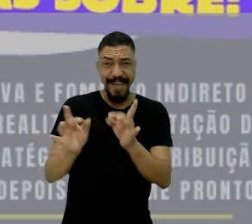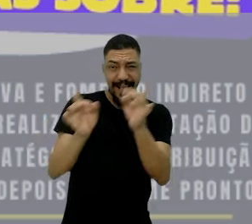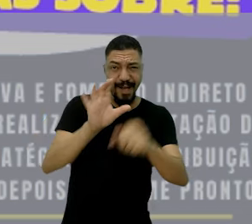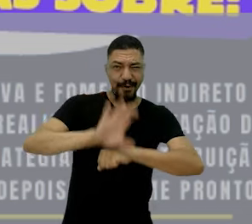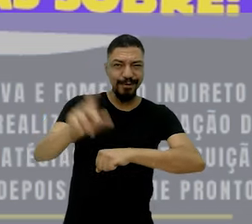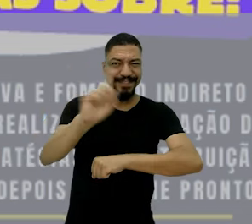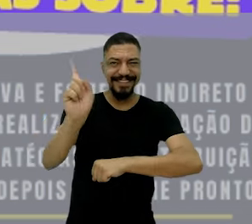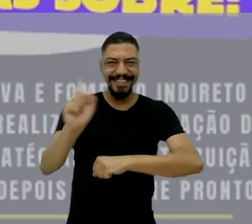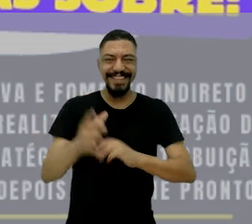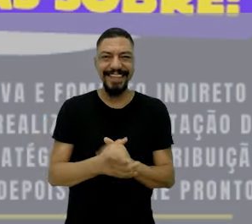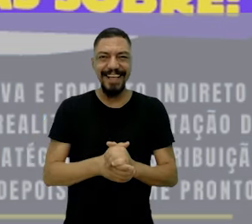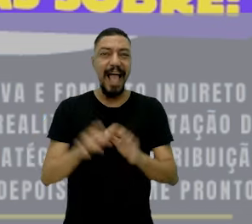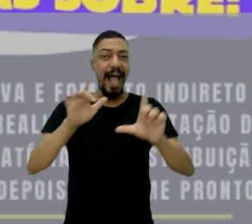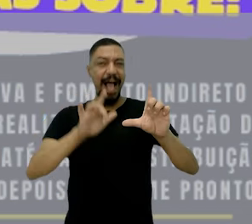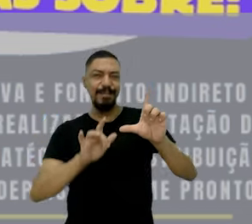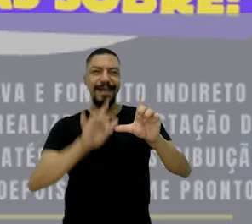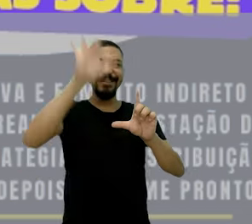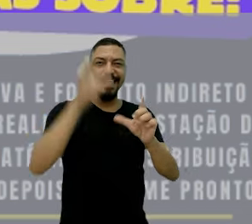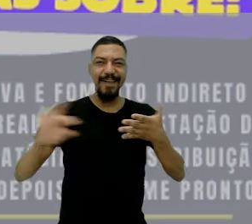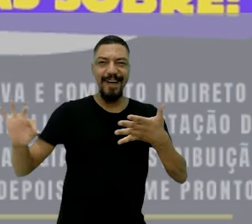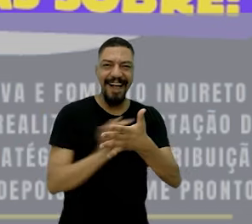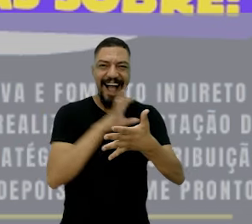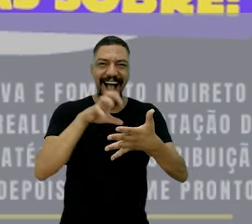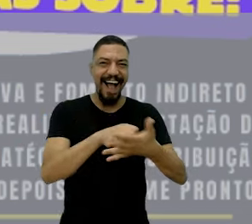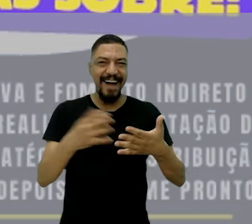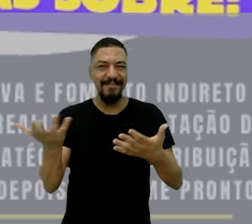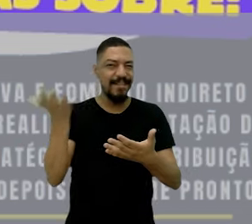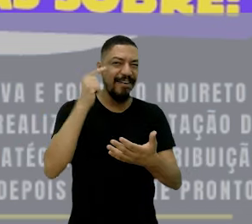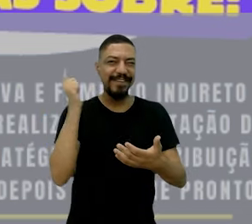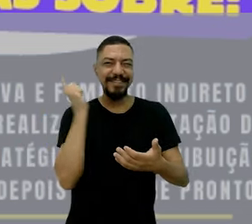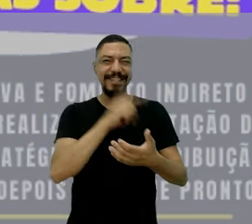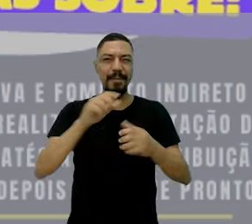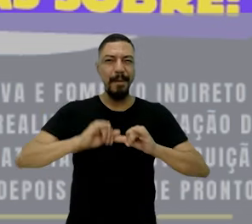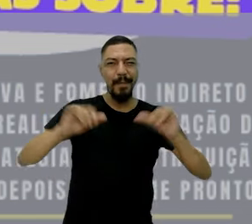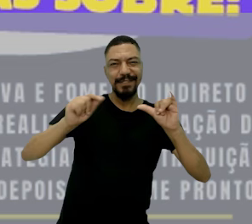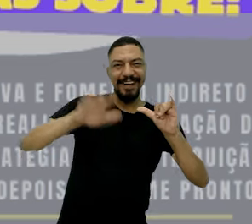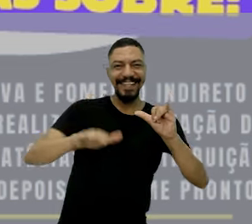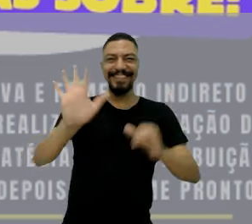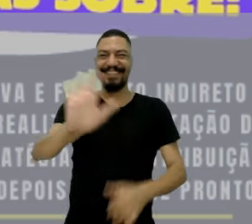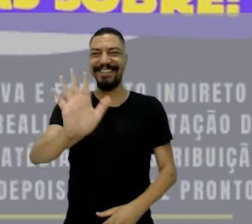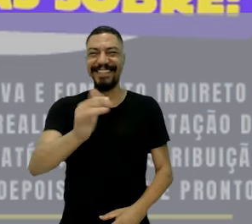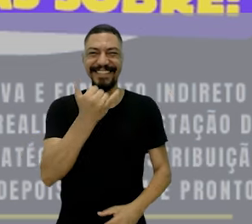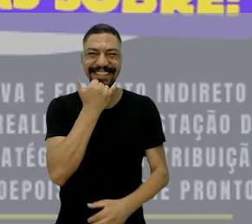Tipo, arrasta para cima que você vai ter uma super promoção. Não.